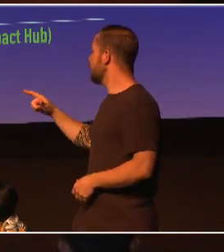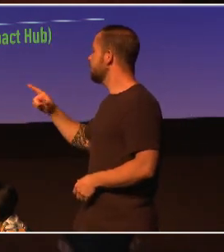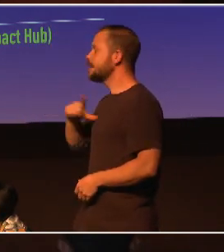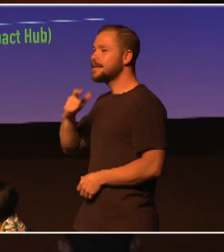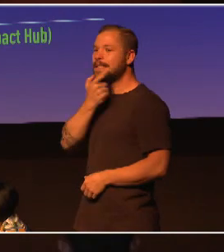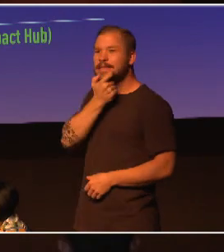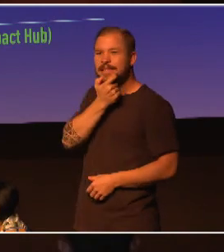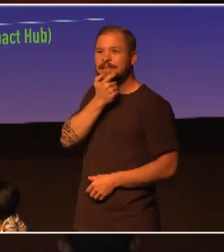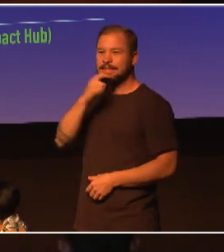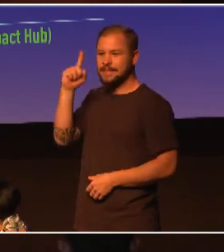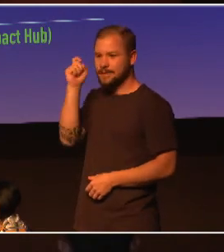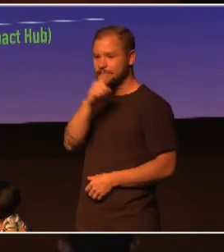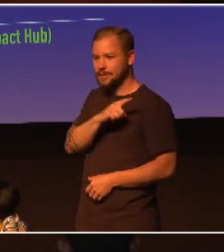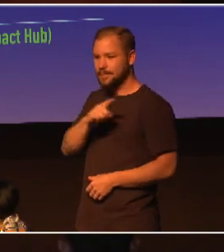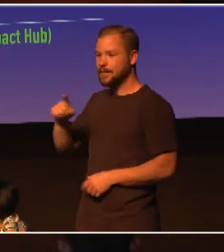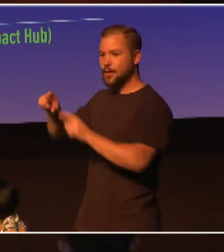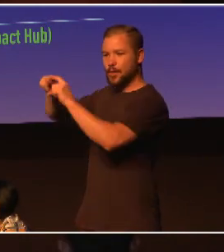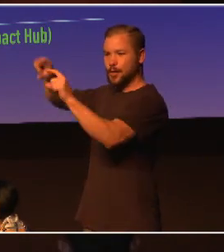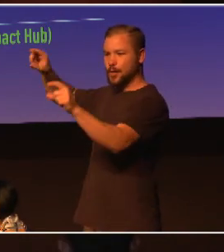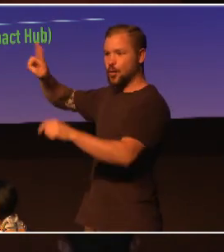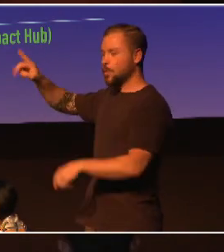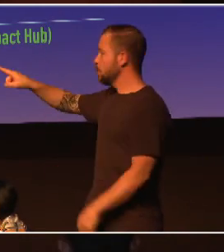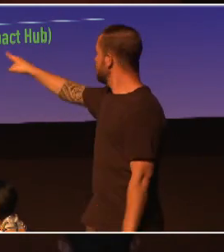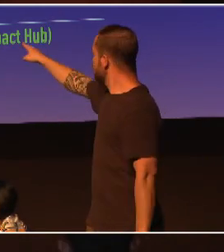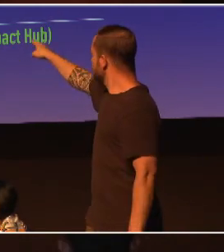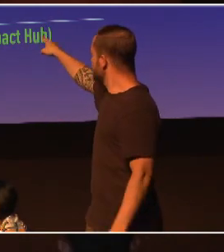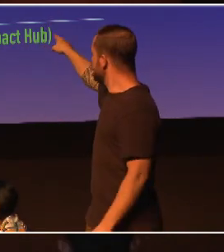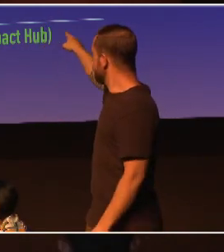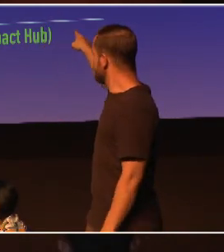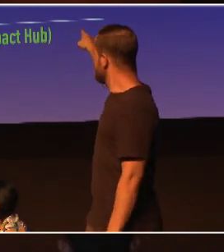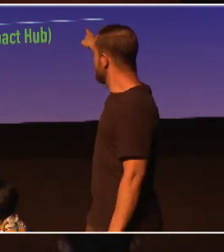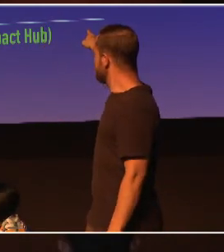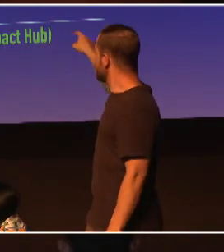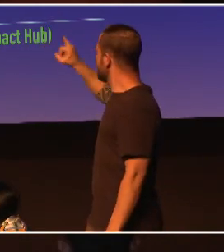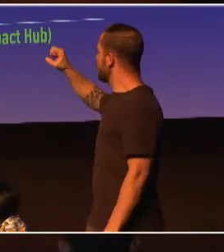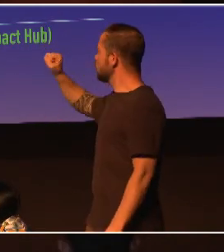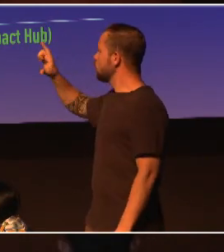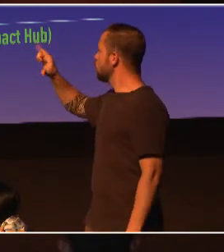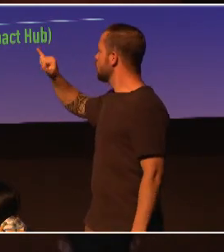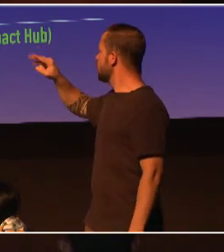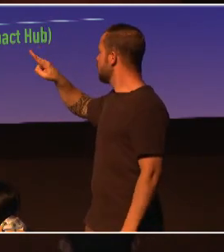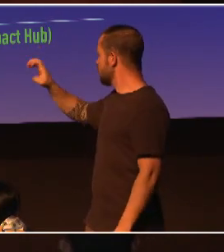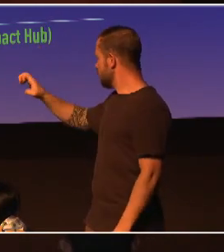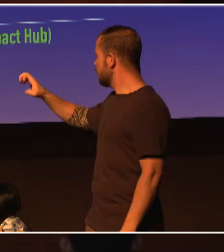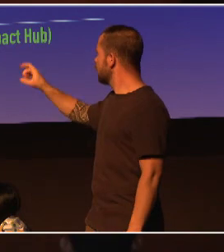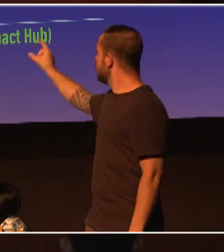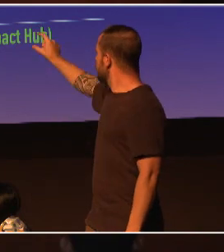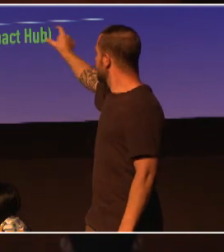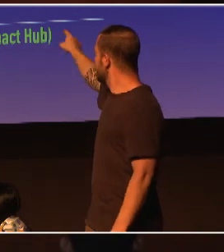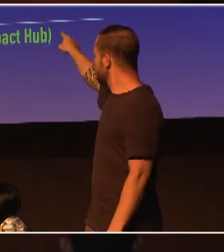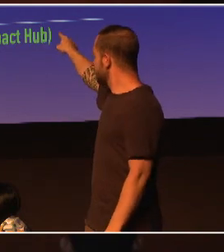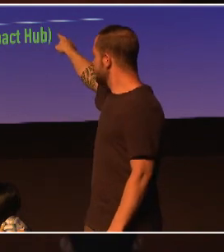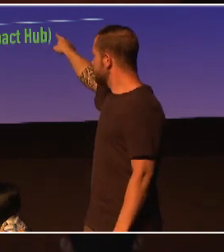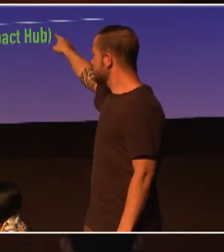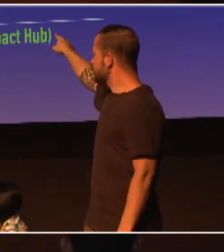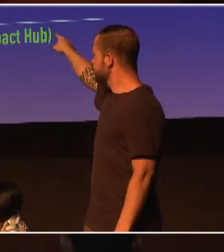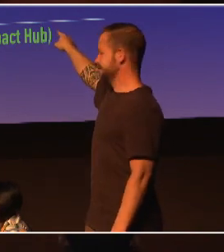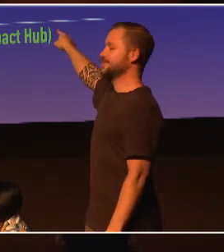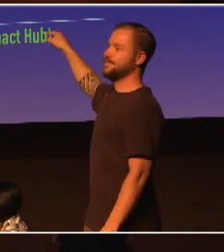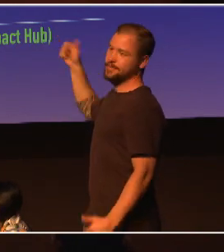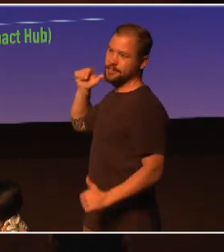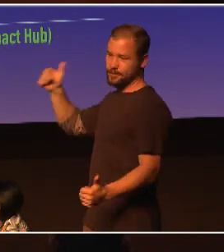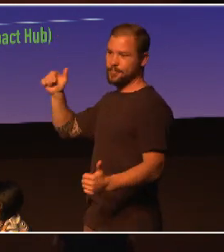qualquer coisa me busca no Instagram e pergunta. Meu Instagram é Isolive, tipo ISOLIVE. Já está aqui, aqui em